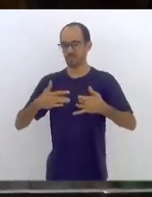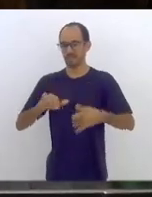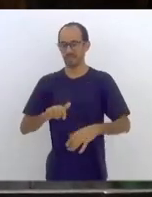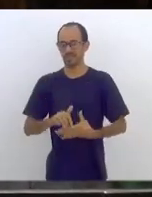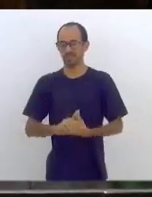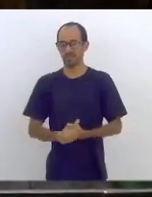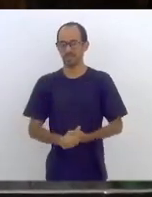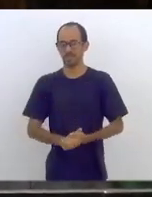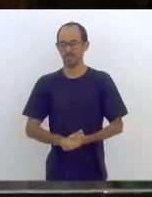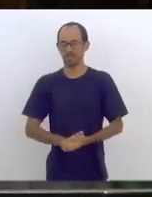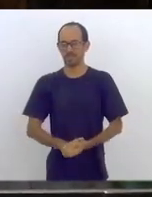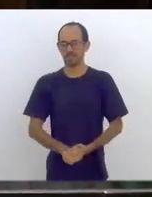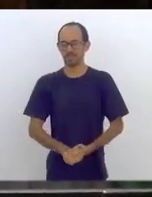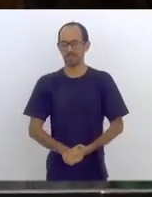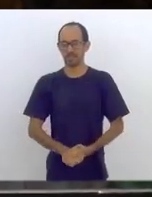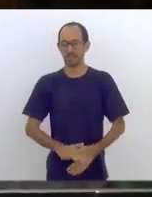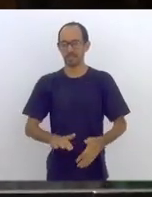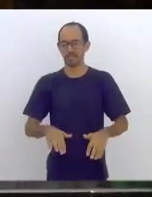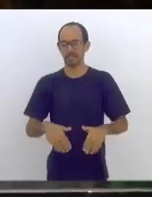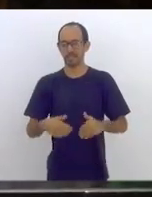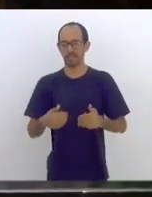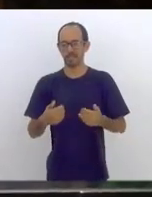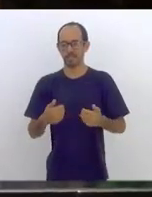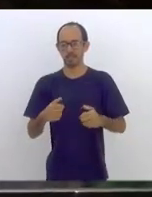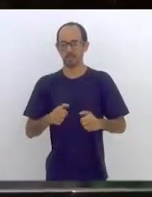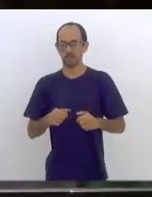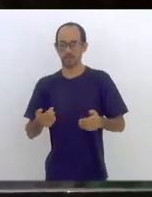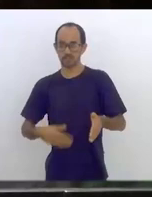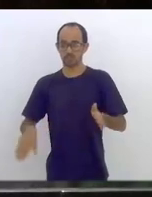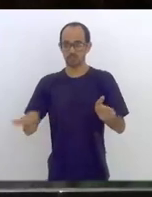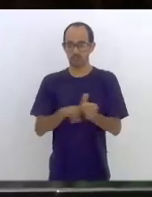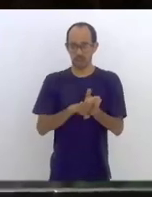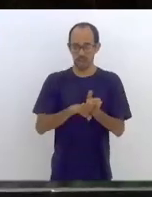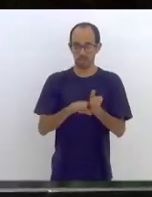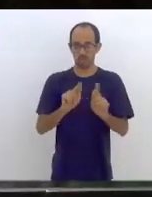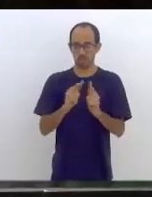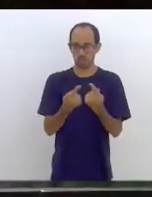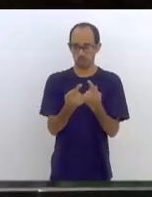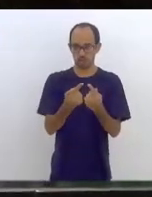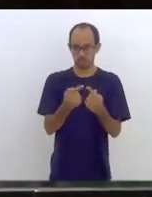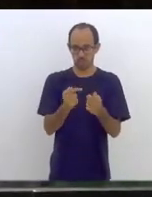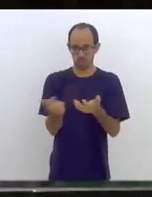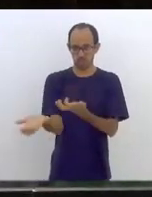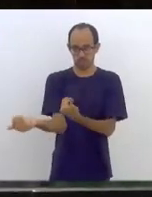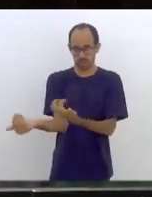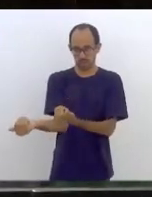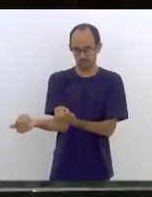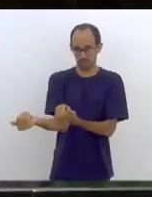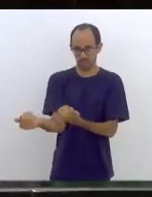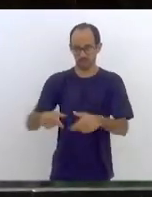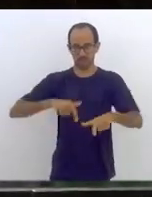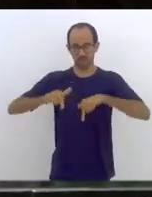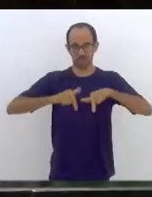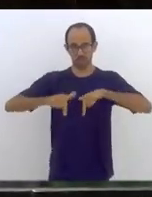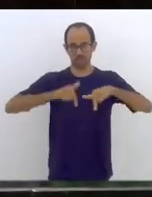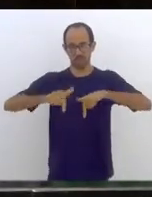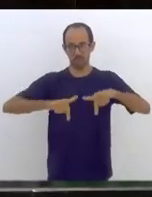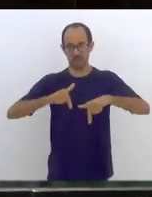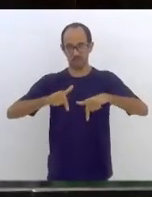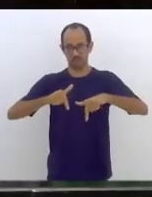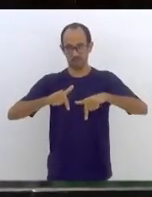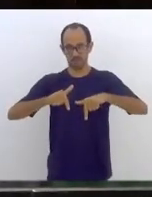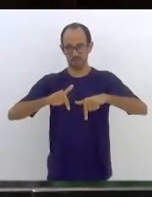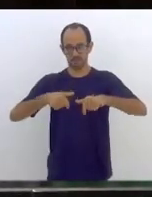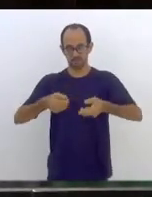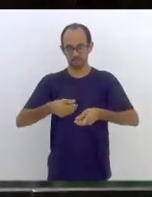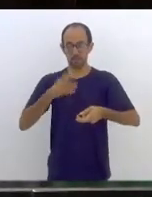bem esperava, chegava um grupo de jovem que trabalhava com